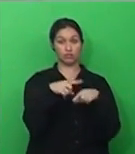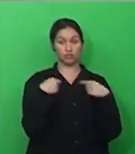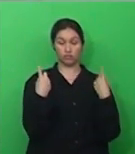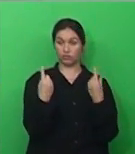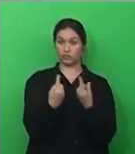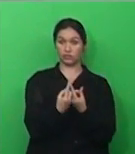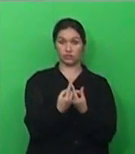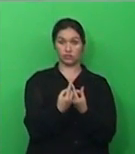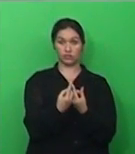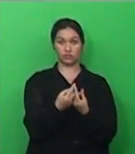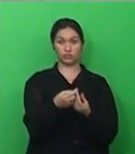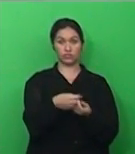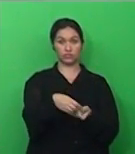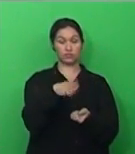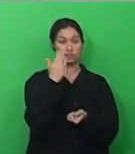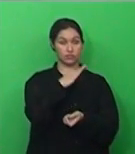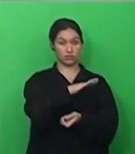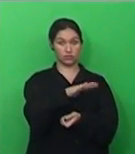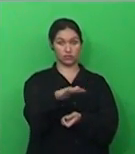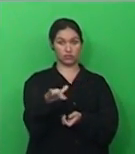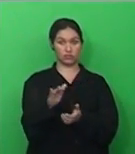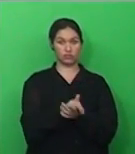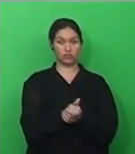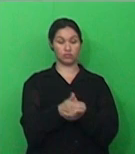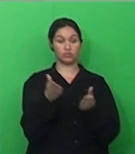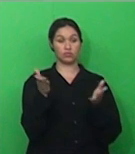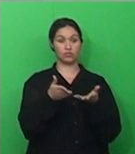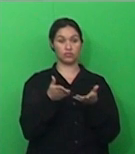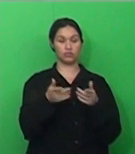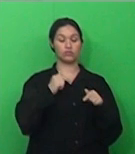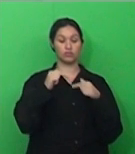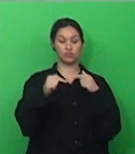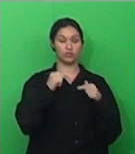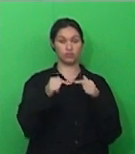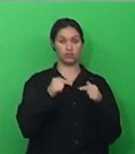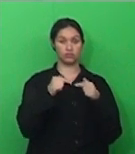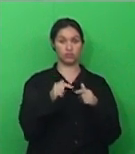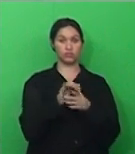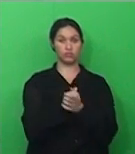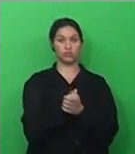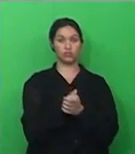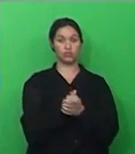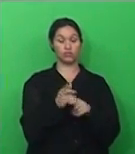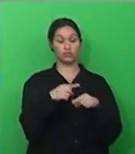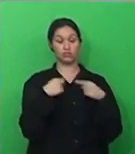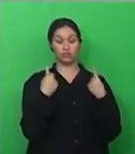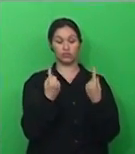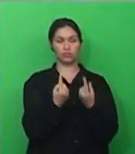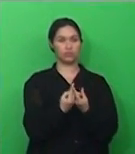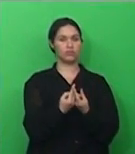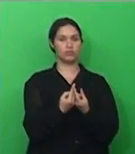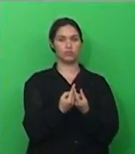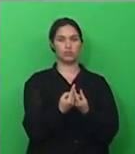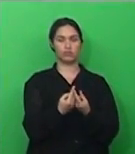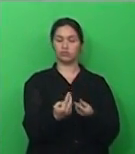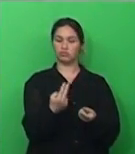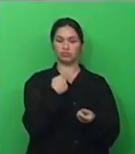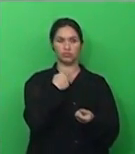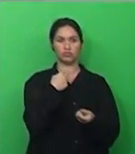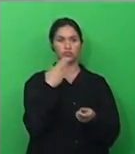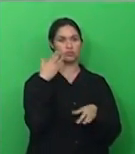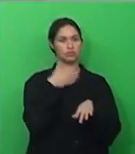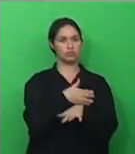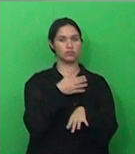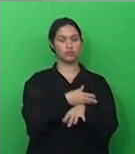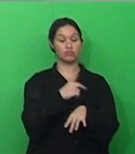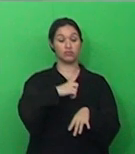senhores, que eles estão discutindo sem a presença desta Casa Legislativa? Alguns vereadores estão ausentes dessa sessão